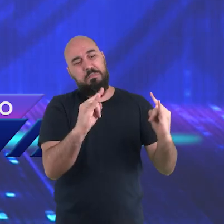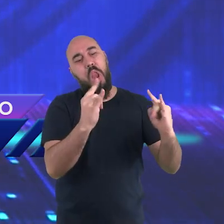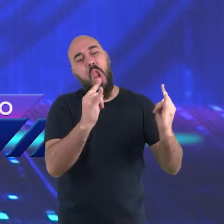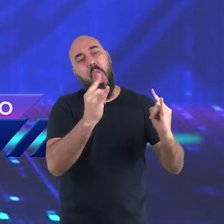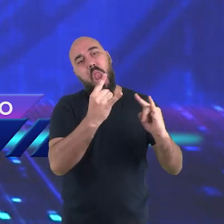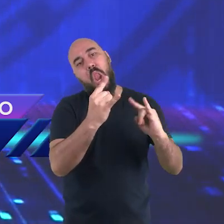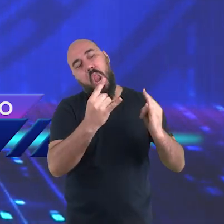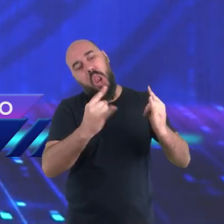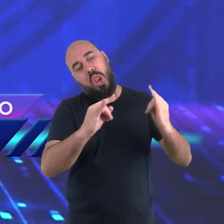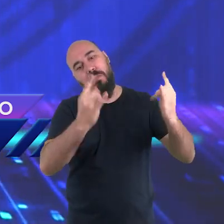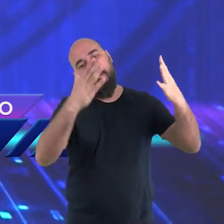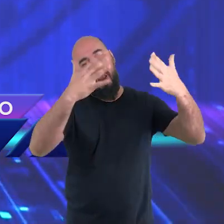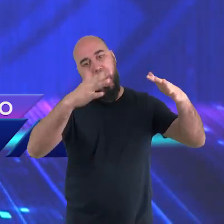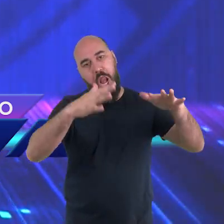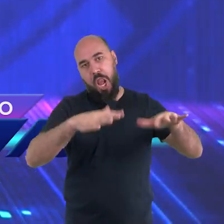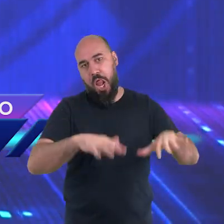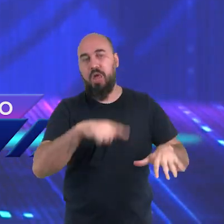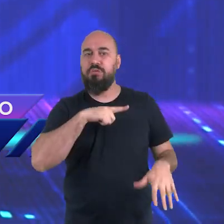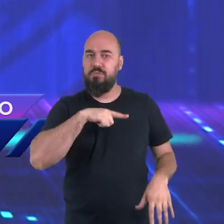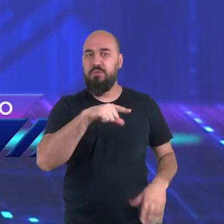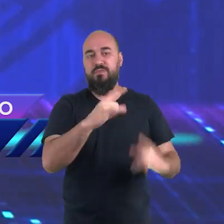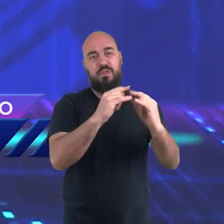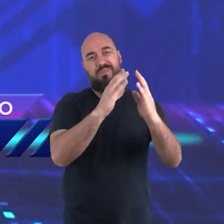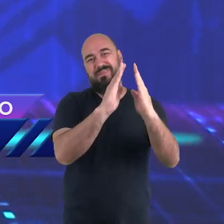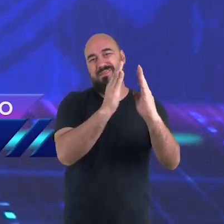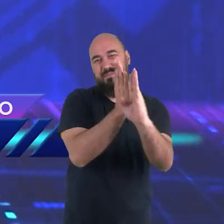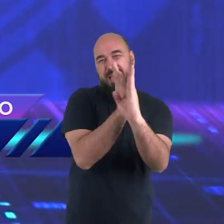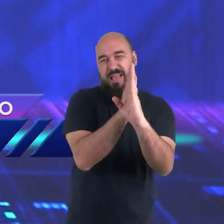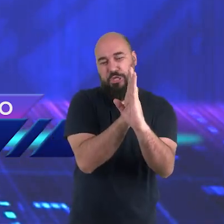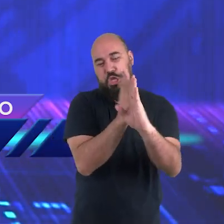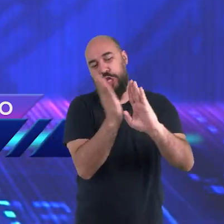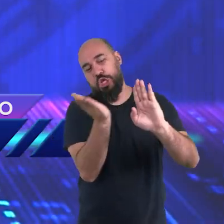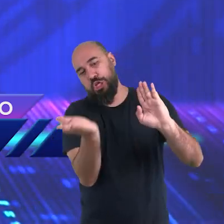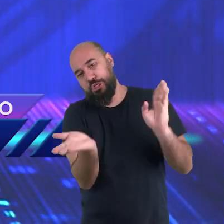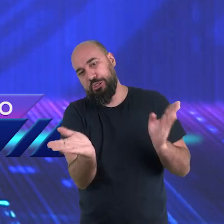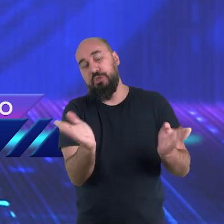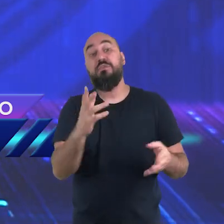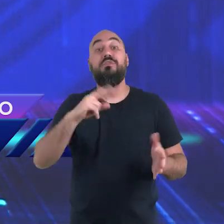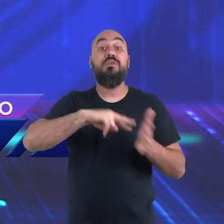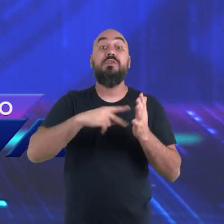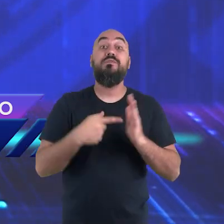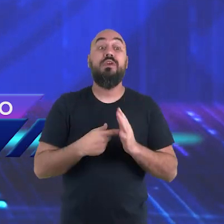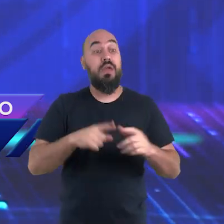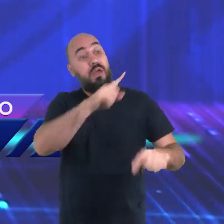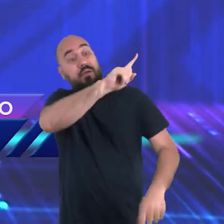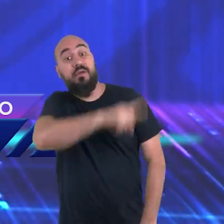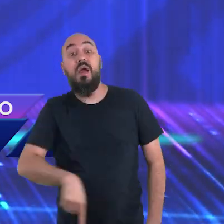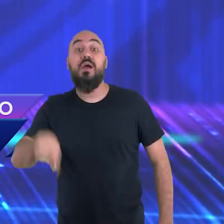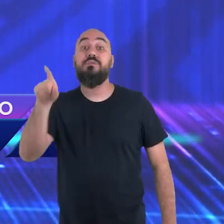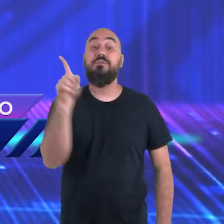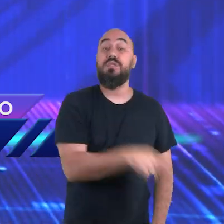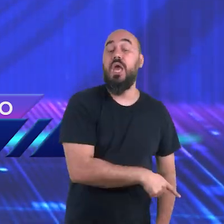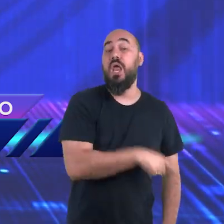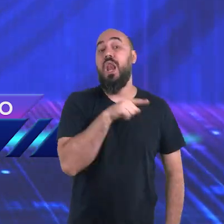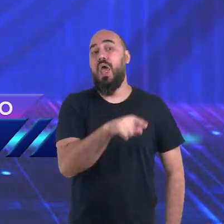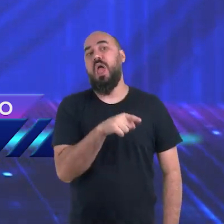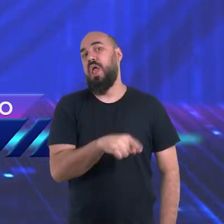se tornando pequeno diante do acontecimento maior que era a morte de Cristo Jesus. Ele já não era